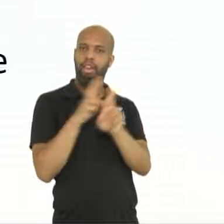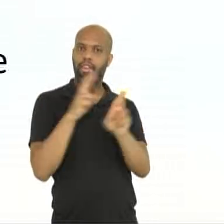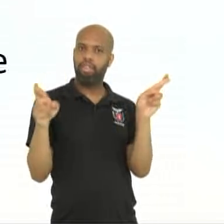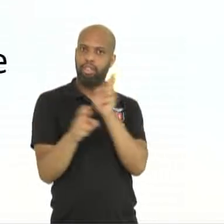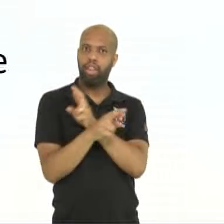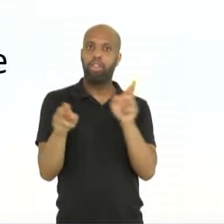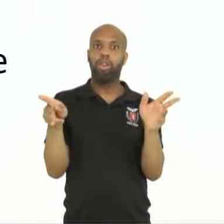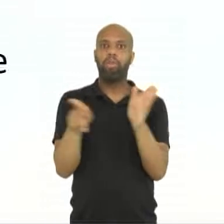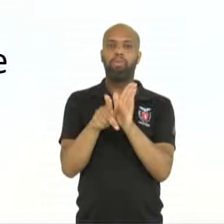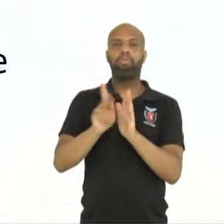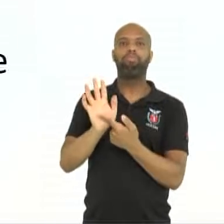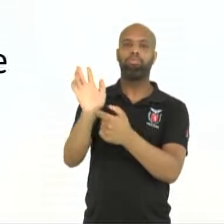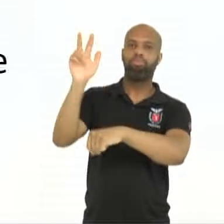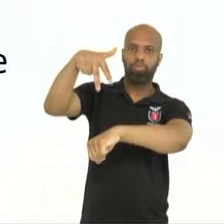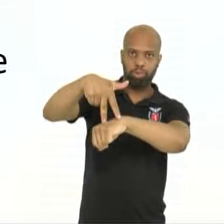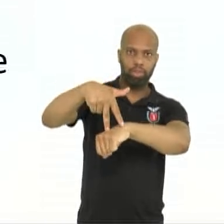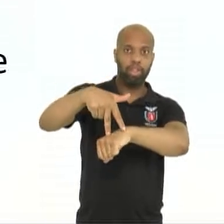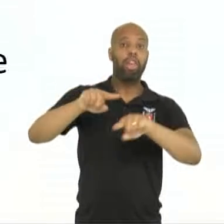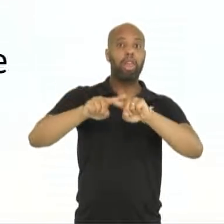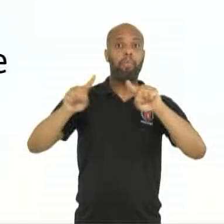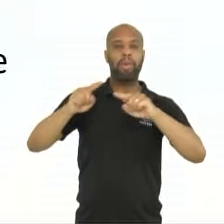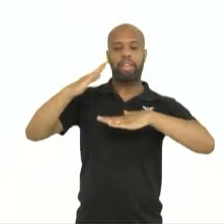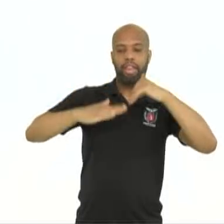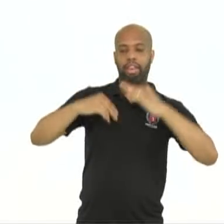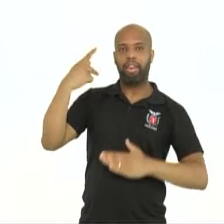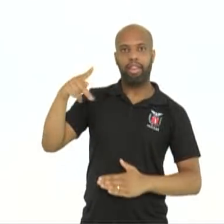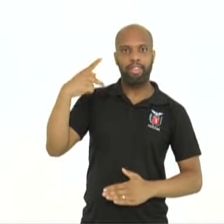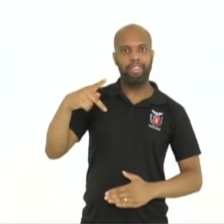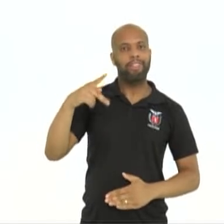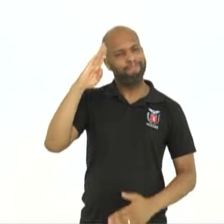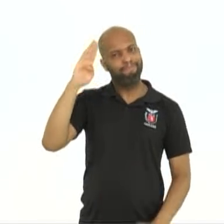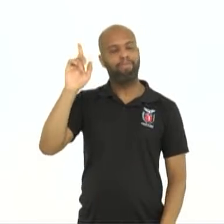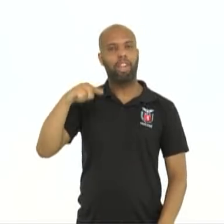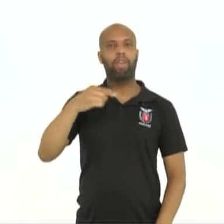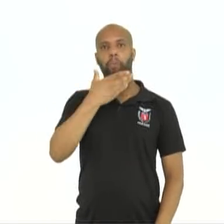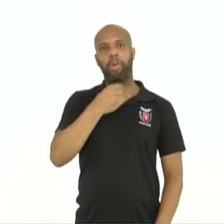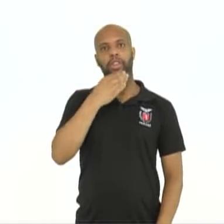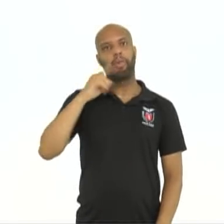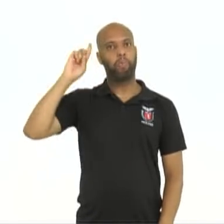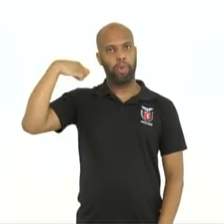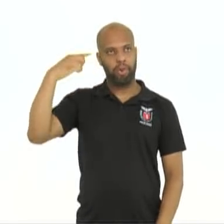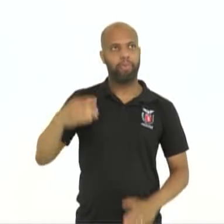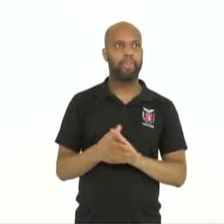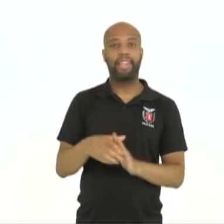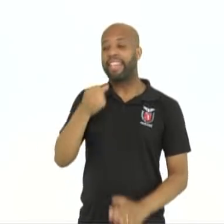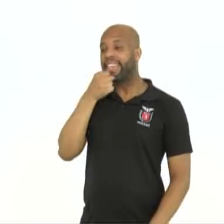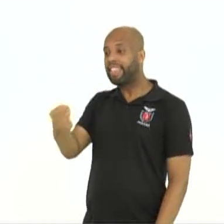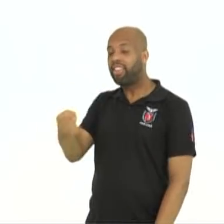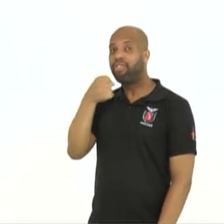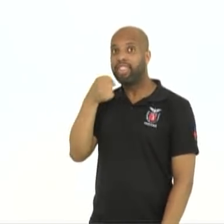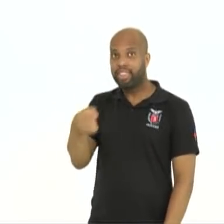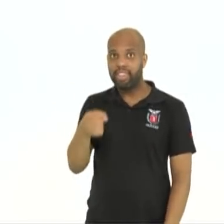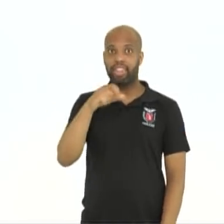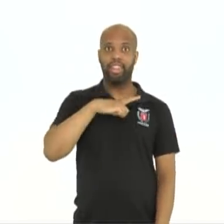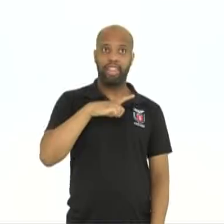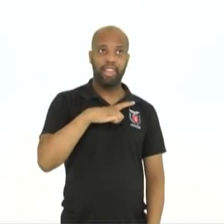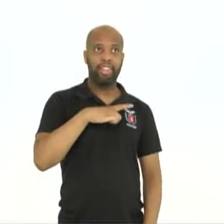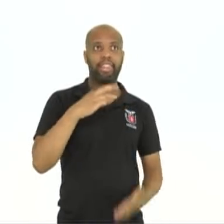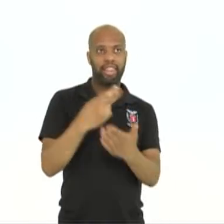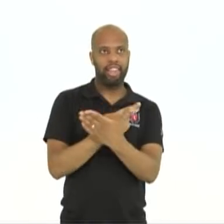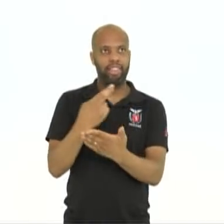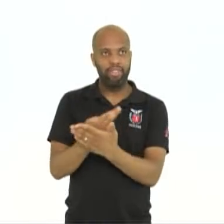marca da sua carreira foi o Menino Maluquinho. Em entrevista a Dentro da História, o